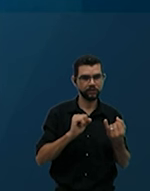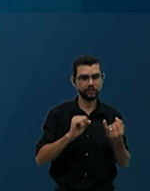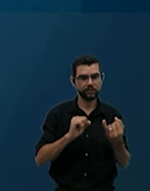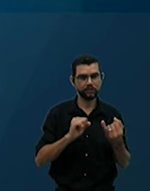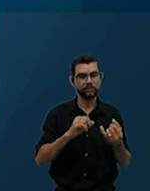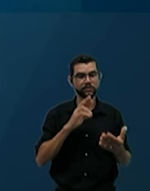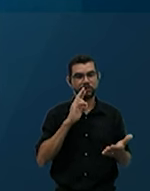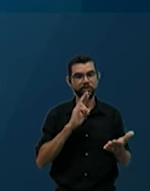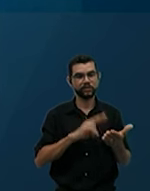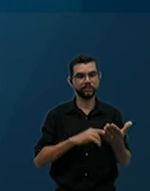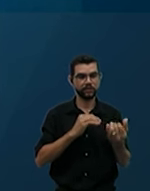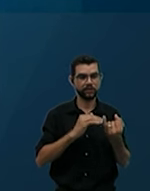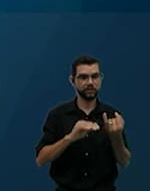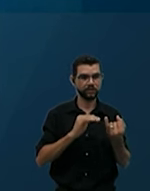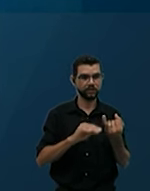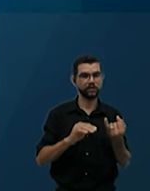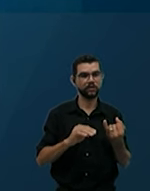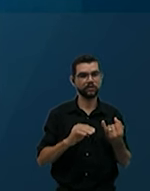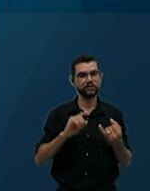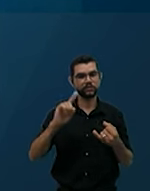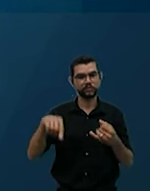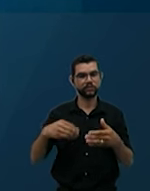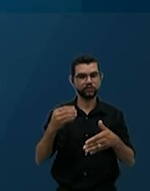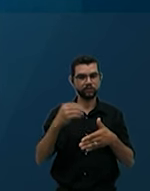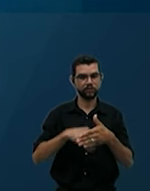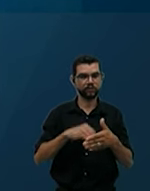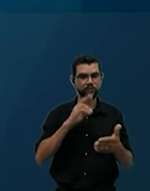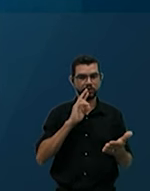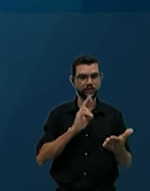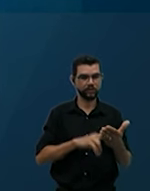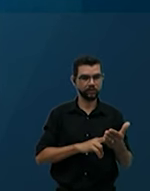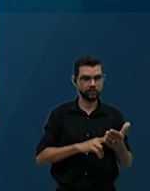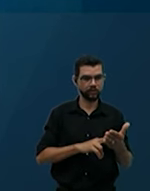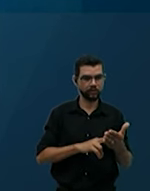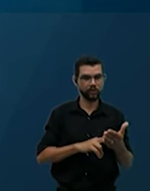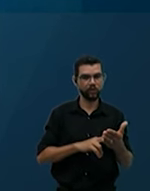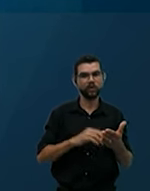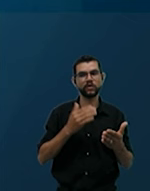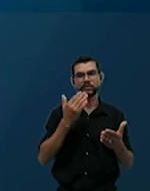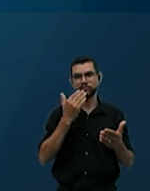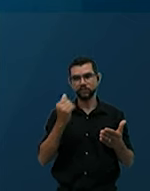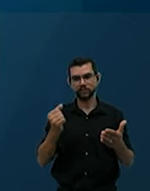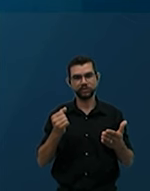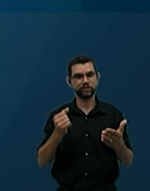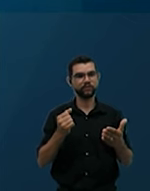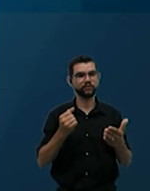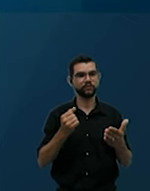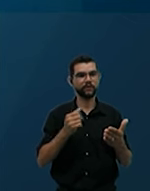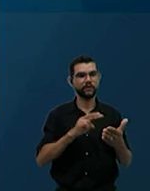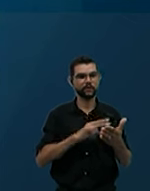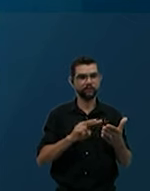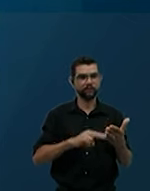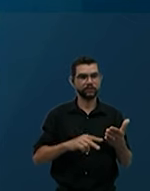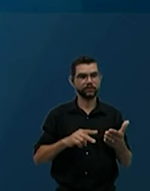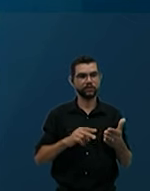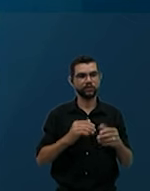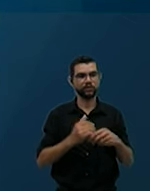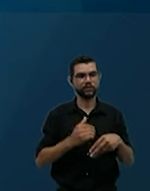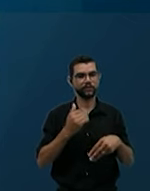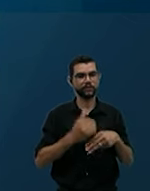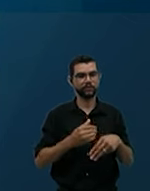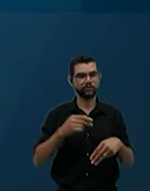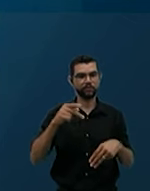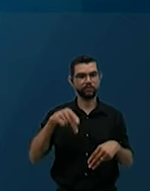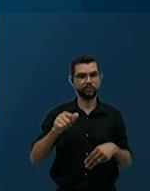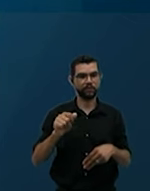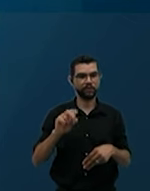senhor relator, seguiu-se pedido de vista antecipada pelo ministro Paulo Sérgio Domingues. Aguardam os demais ministros para